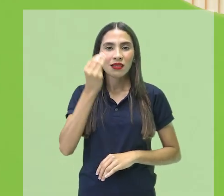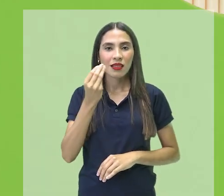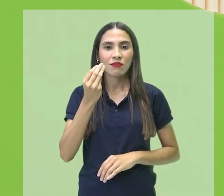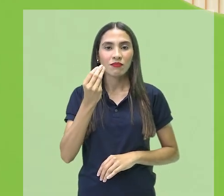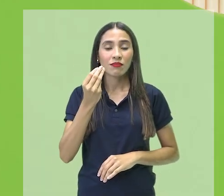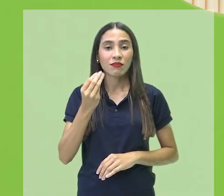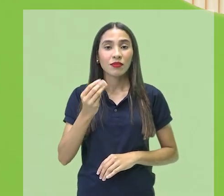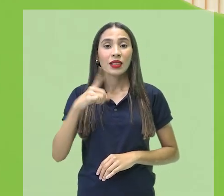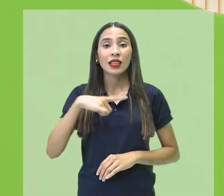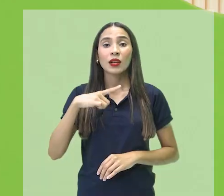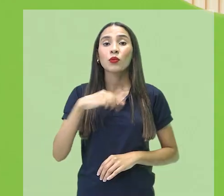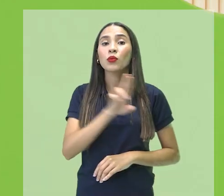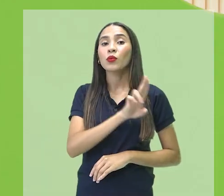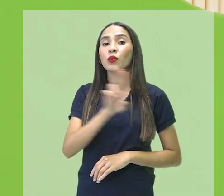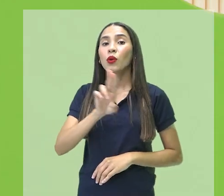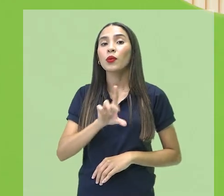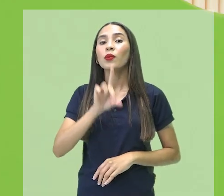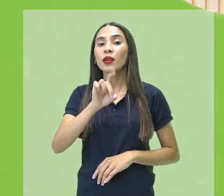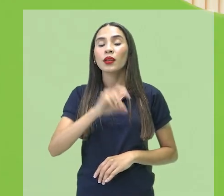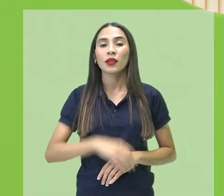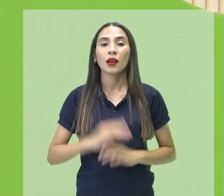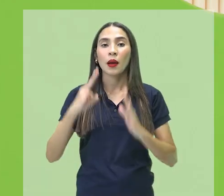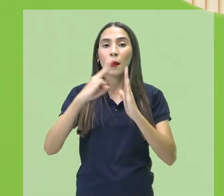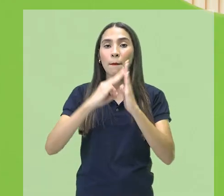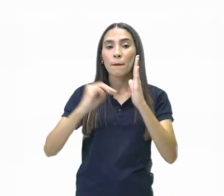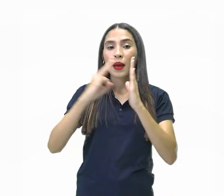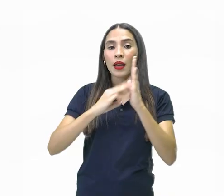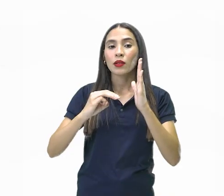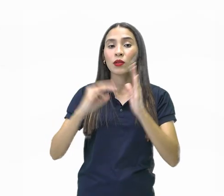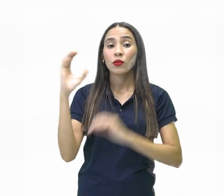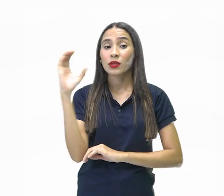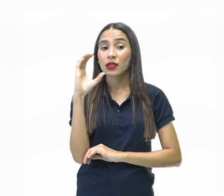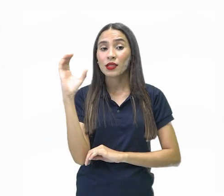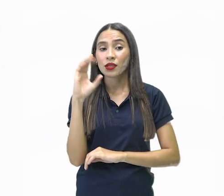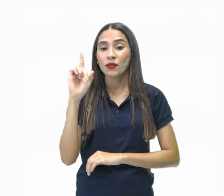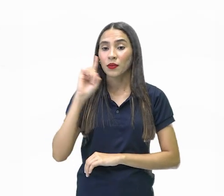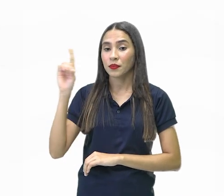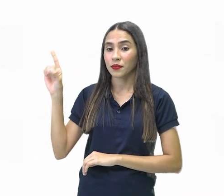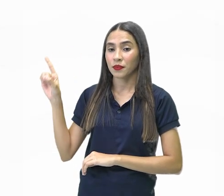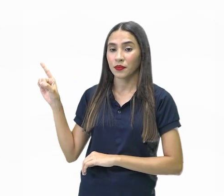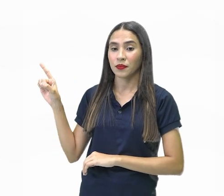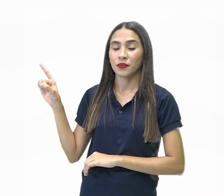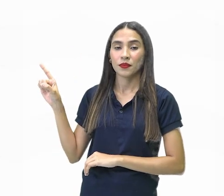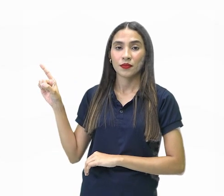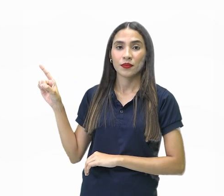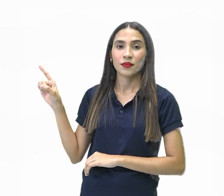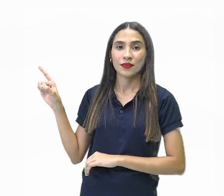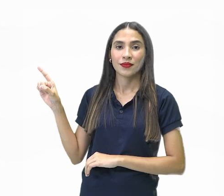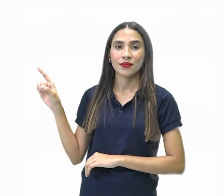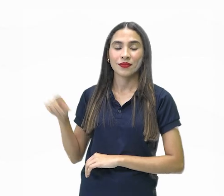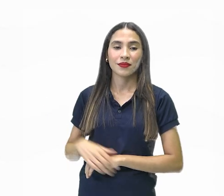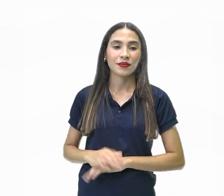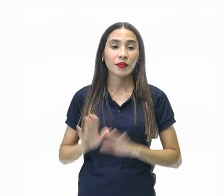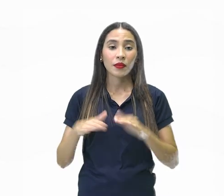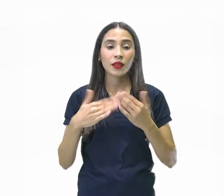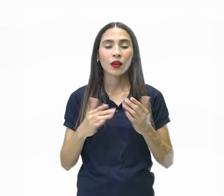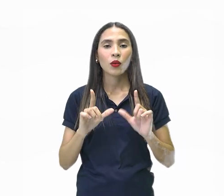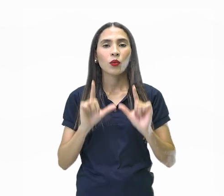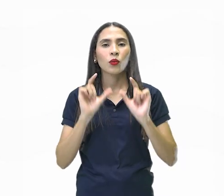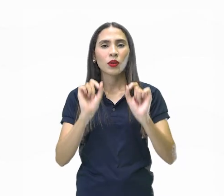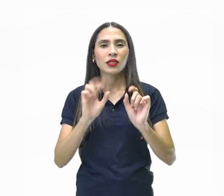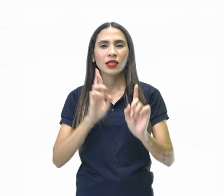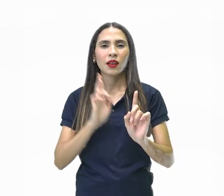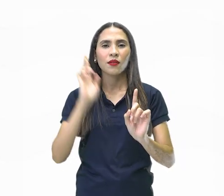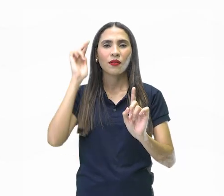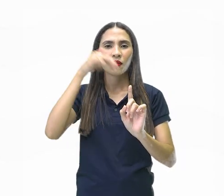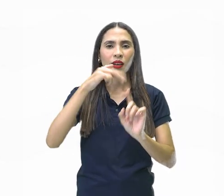experimentos. É o que nós chamamos de método científico. Bem, pessoal, no